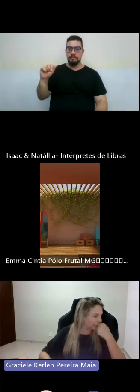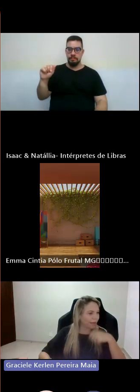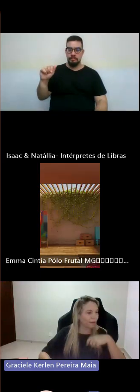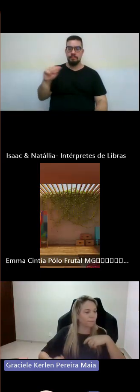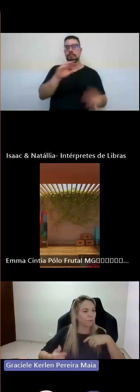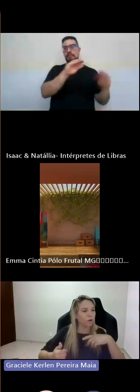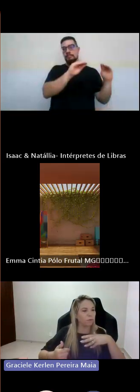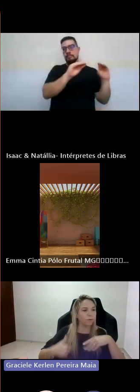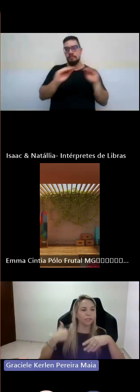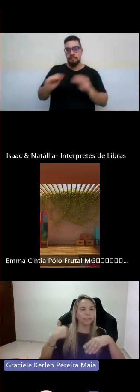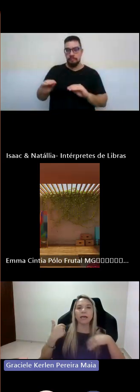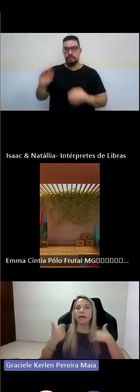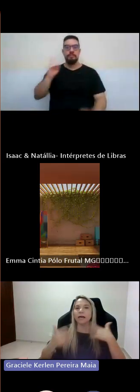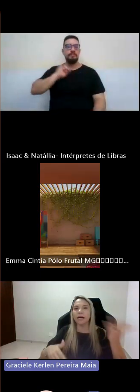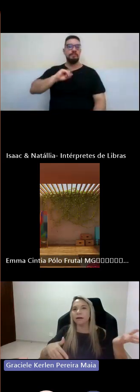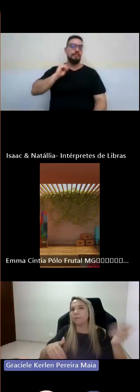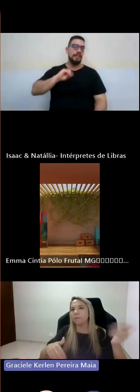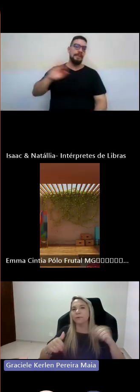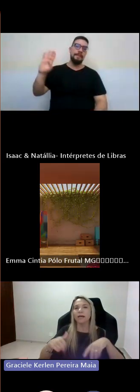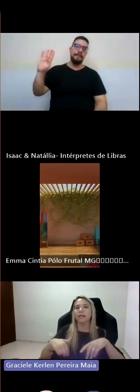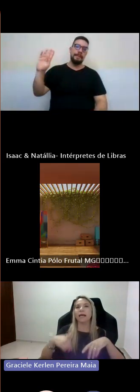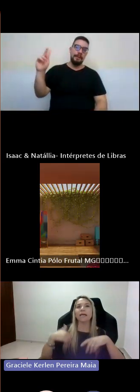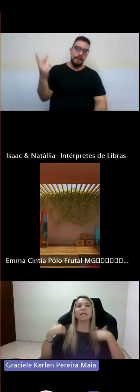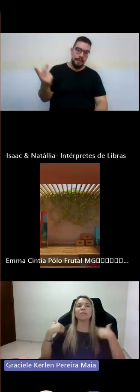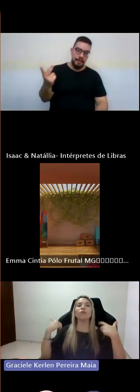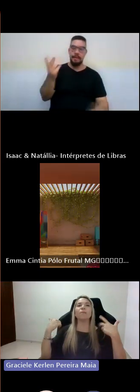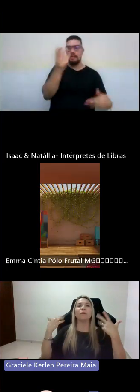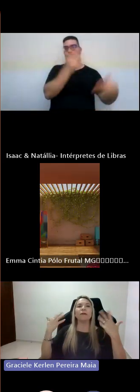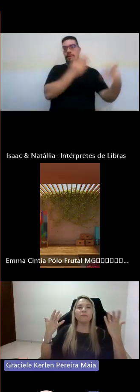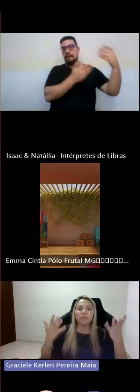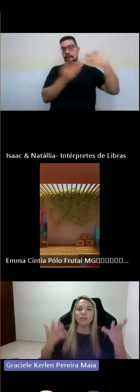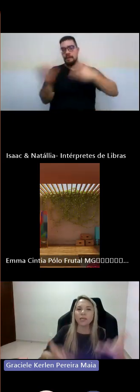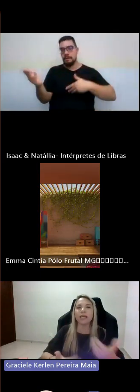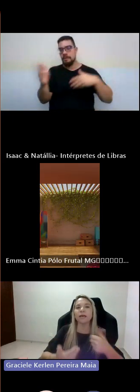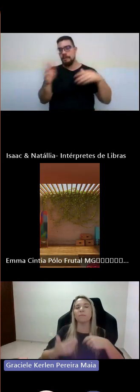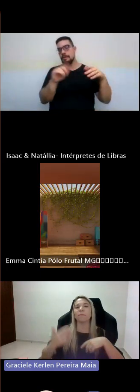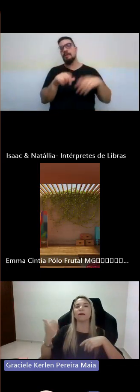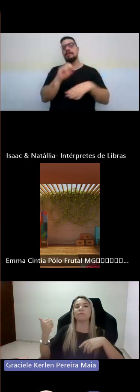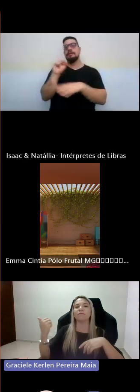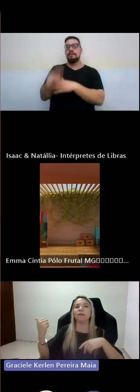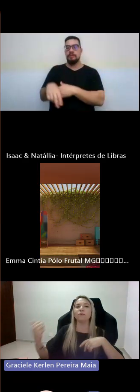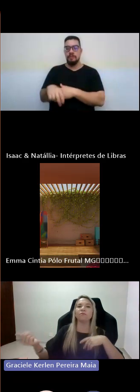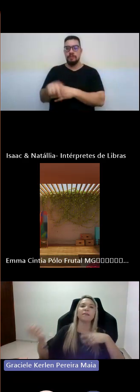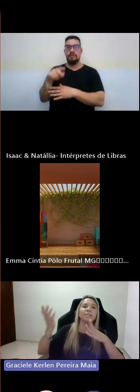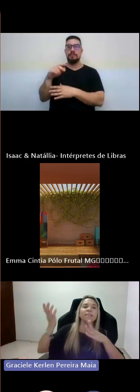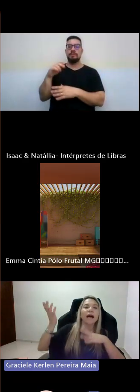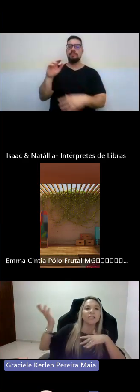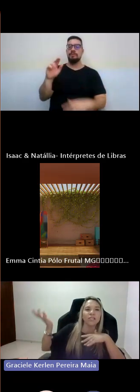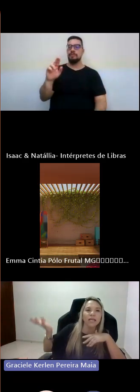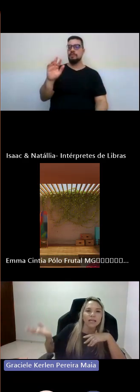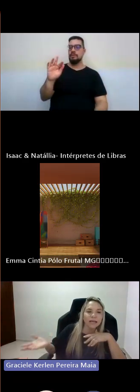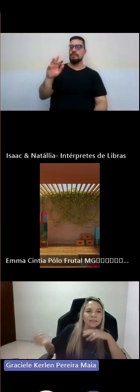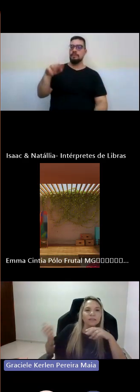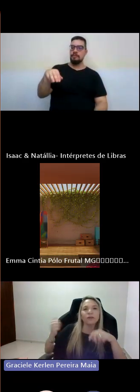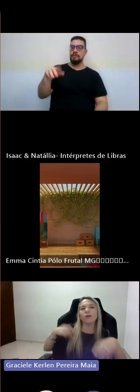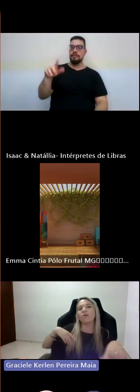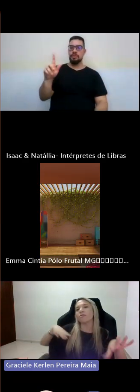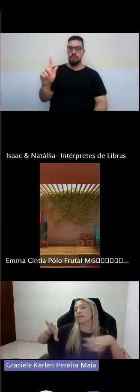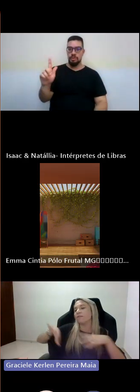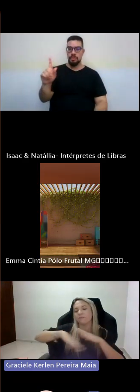Horizonte como intercâmbio. E aí ela entrou para o UFMG via universidade lá